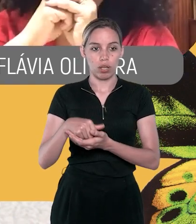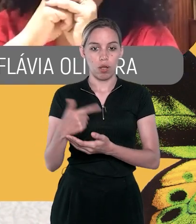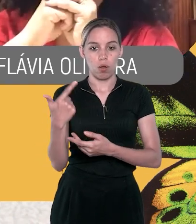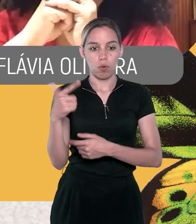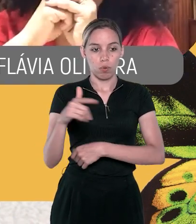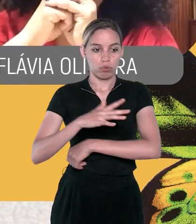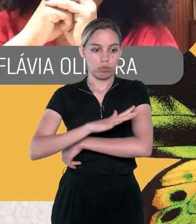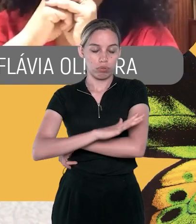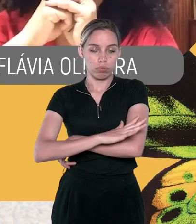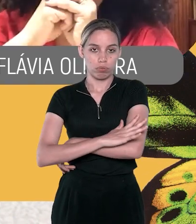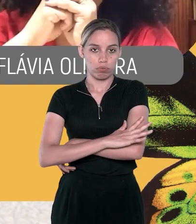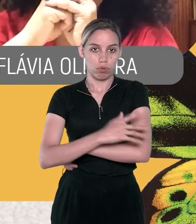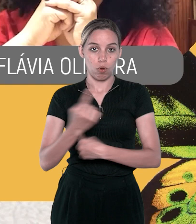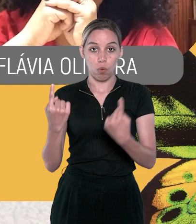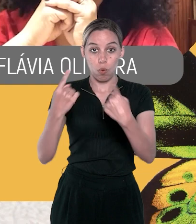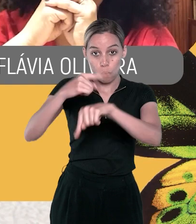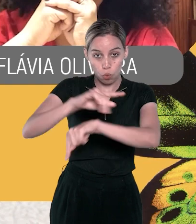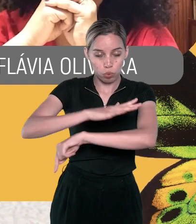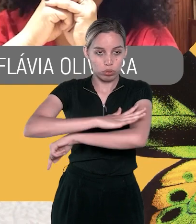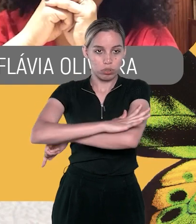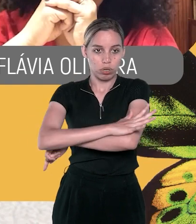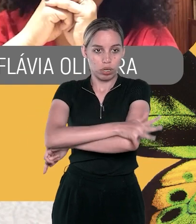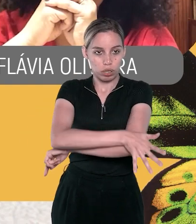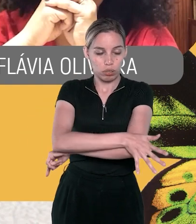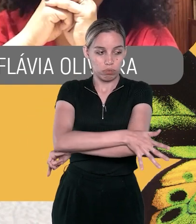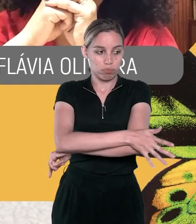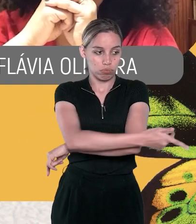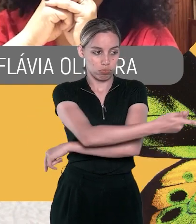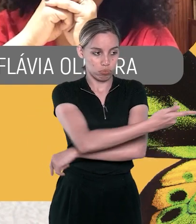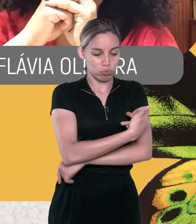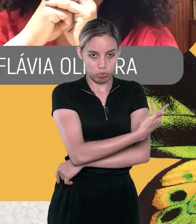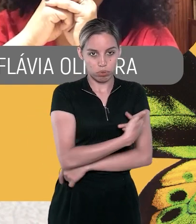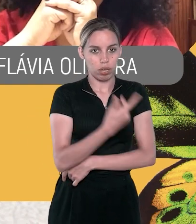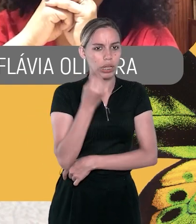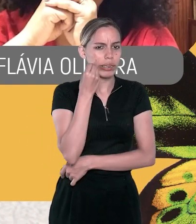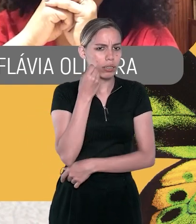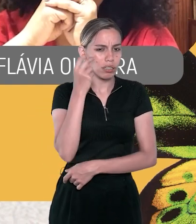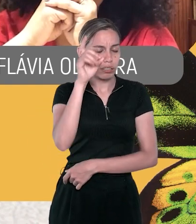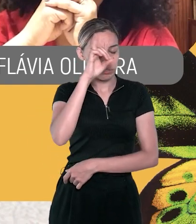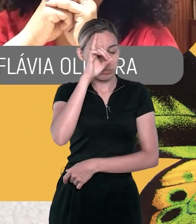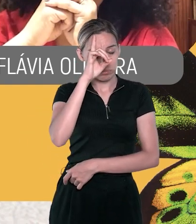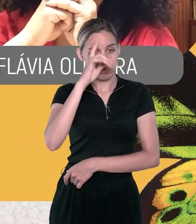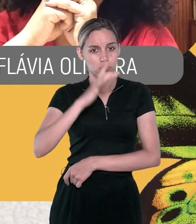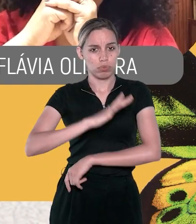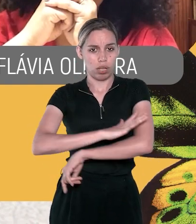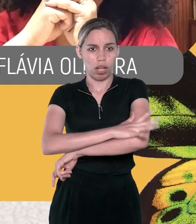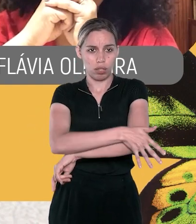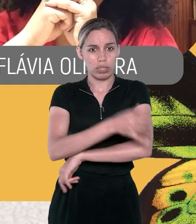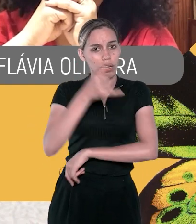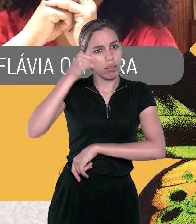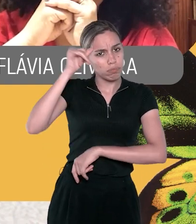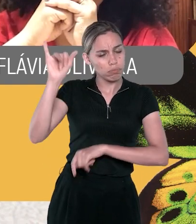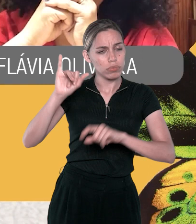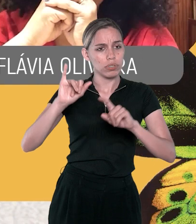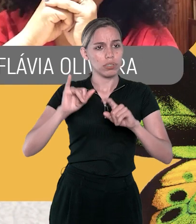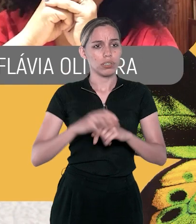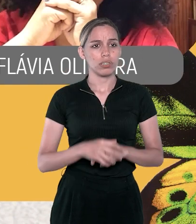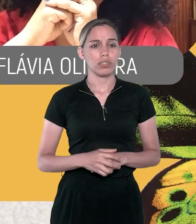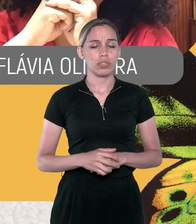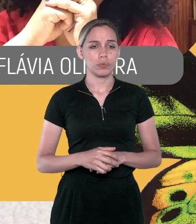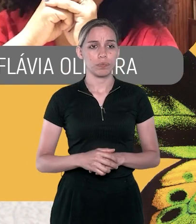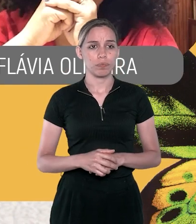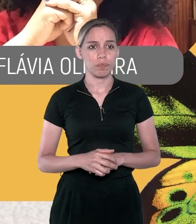branco moderno. Uma coisa que a gente pratica diariamente, eu queria te ouvir um pouco sobre isso. Afonso,